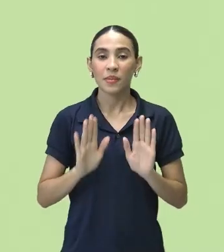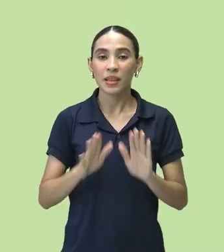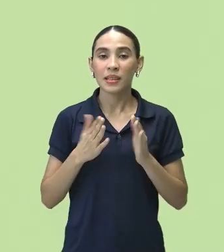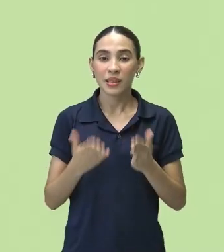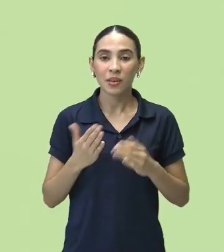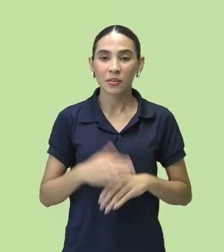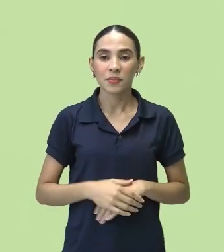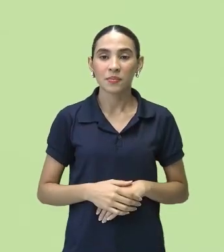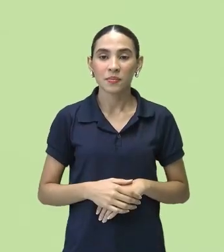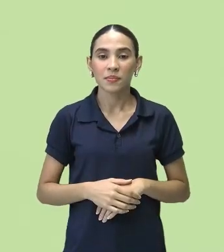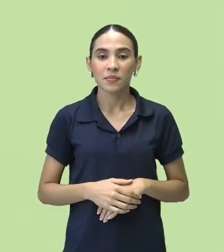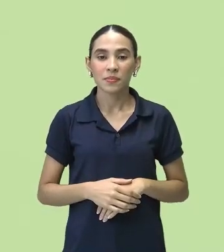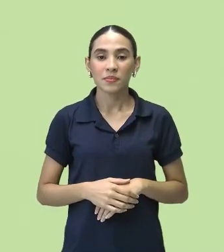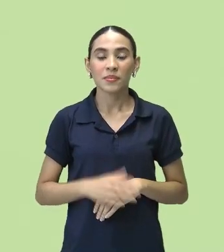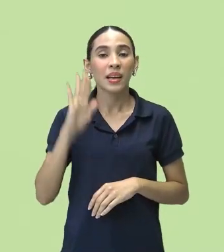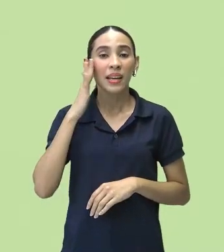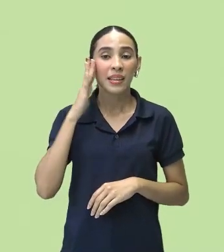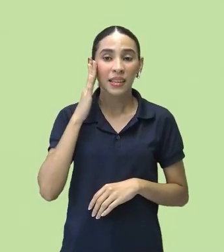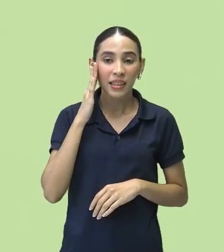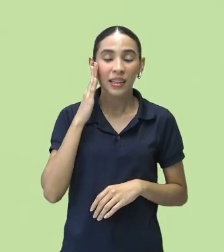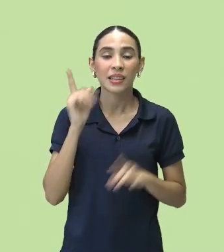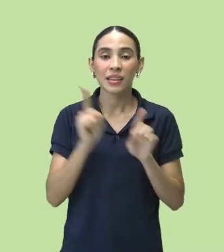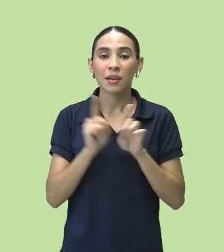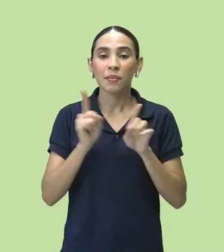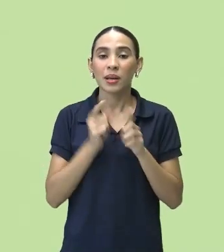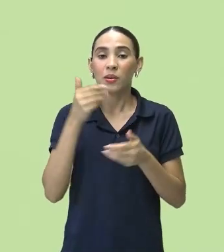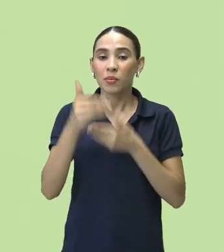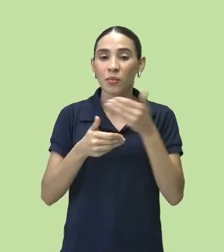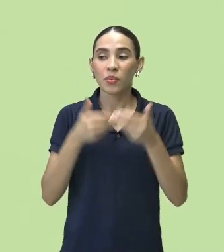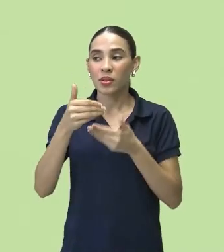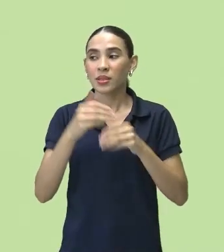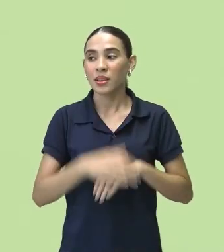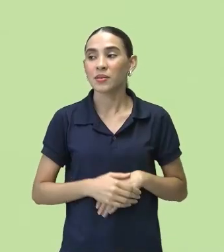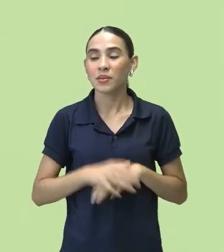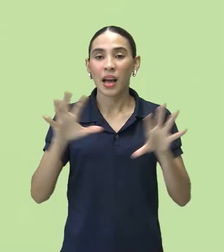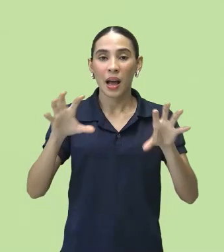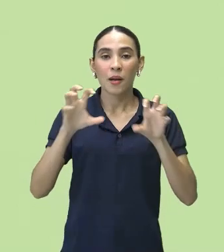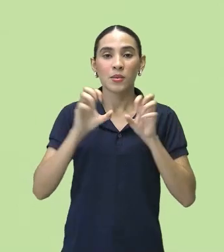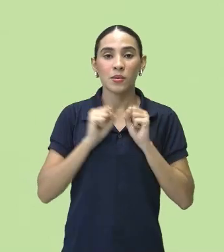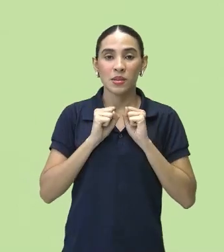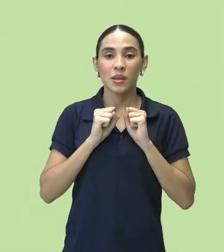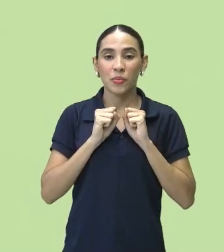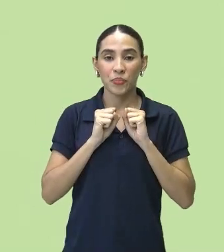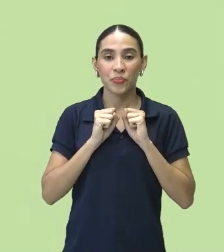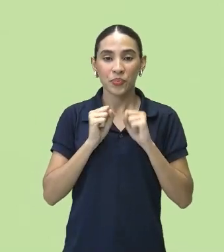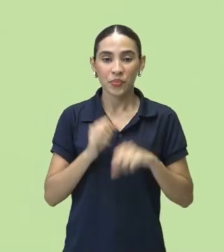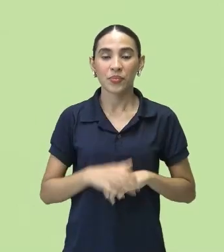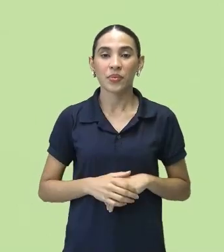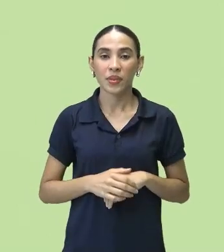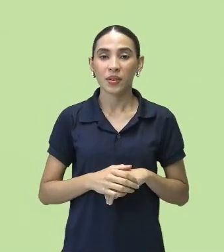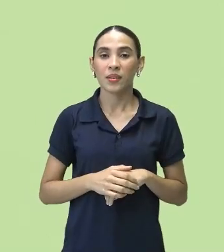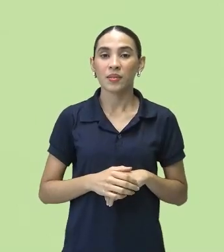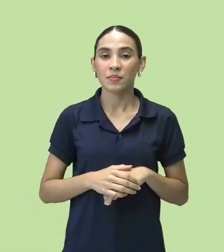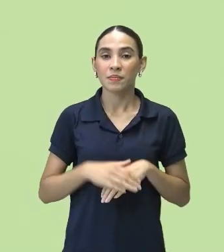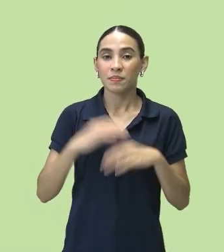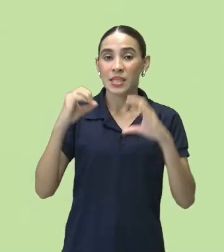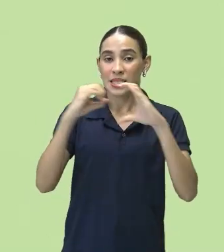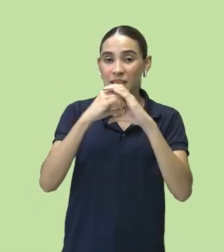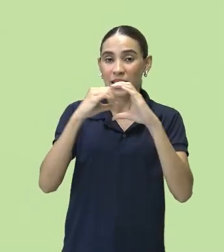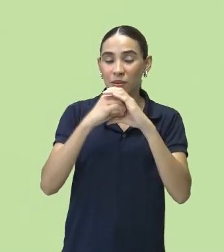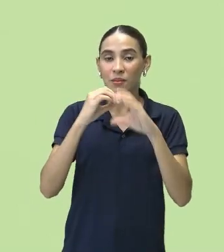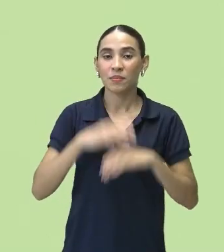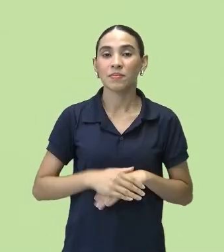Então, gente, vamos entender um pouquinho esse processo da absorção por conta da